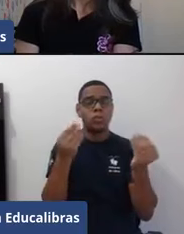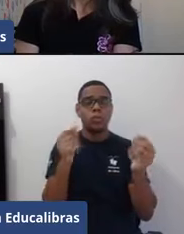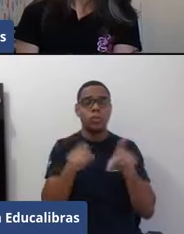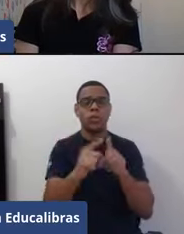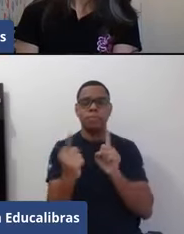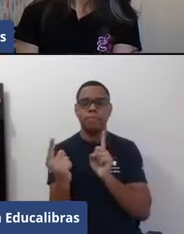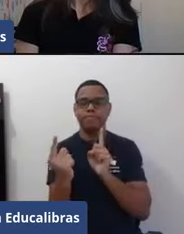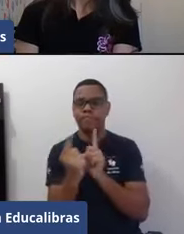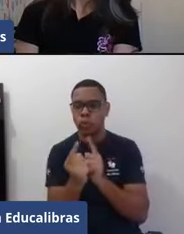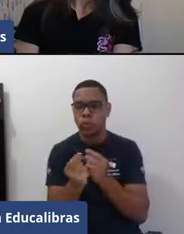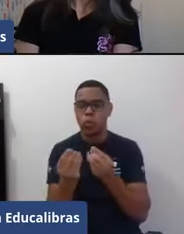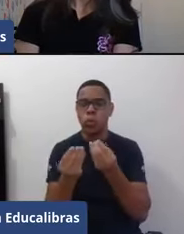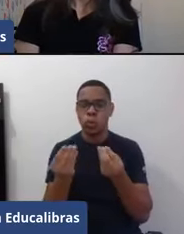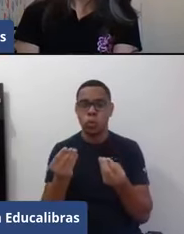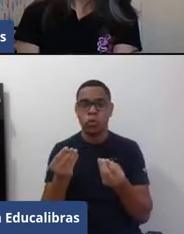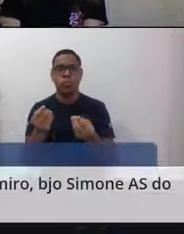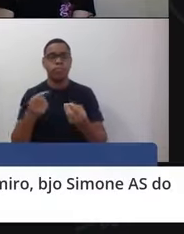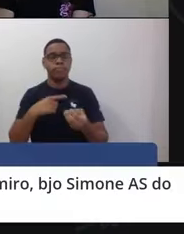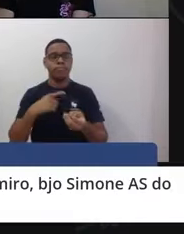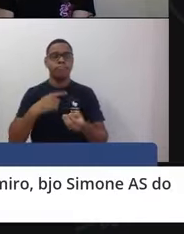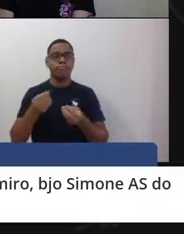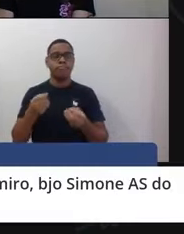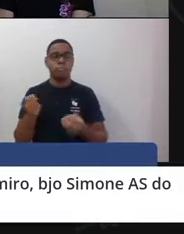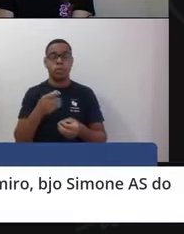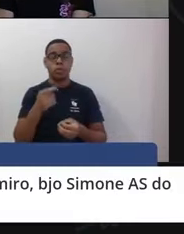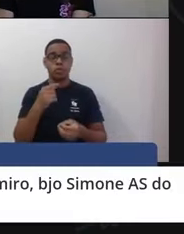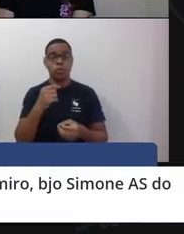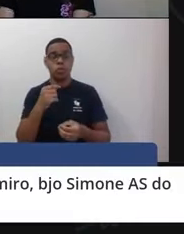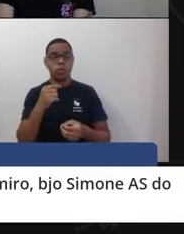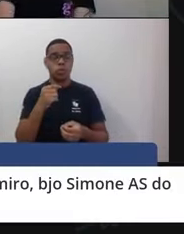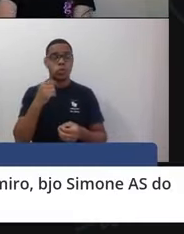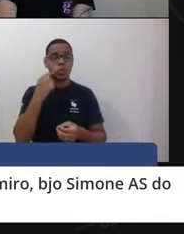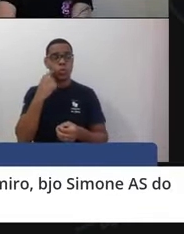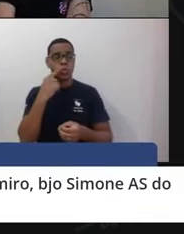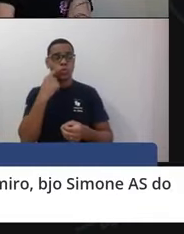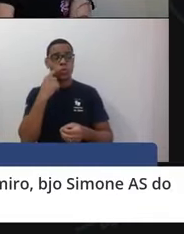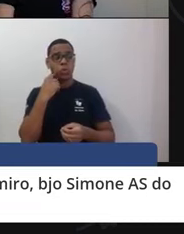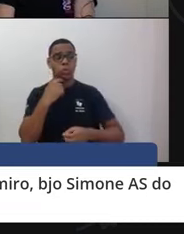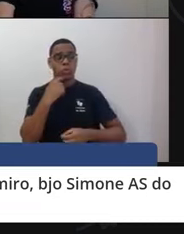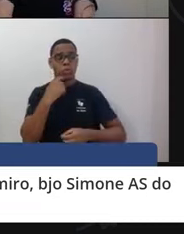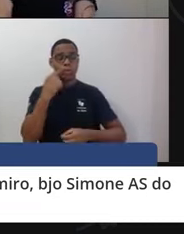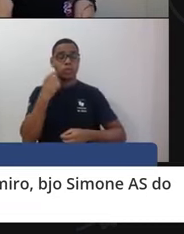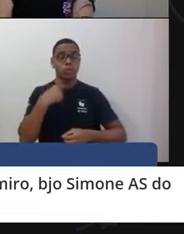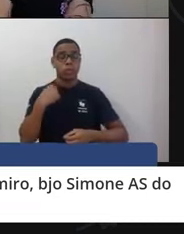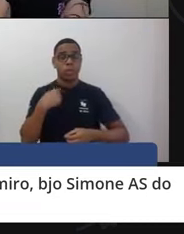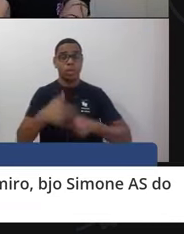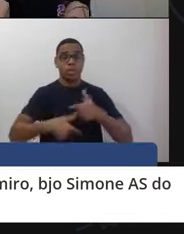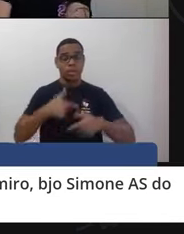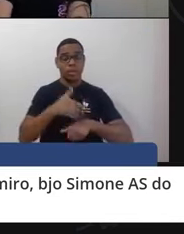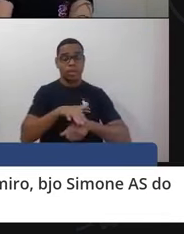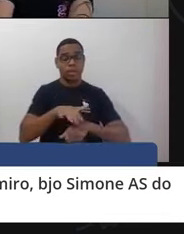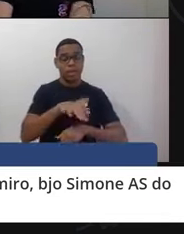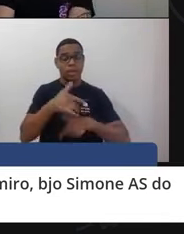contratação de novos profissionais. É um negócio que a gente tem que trabalhar mais.